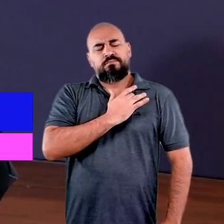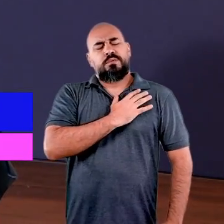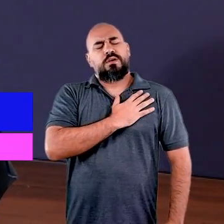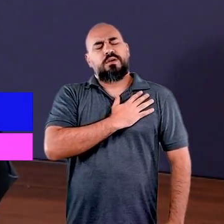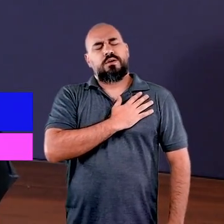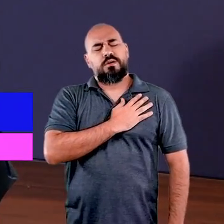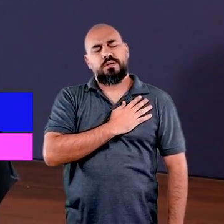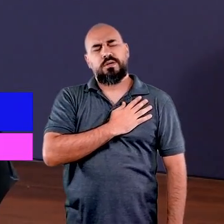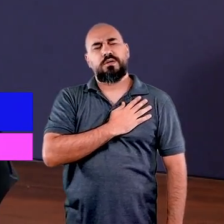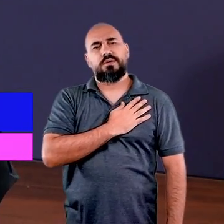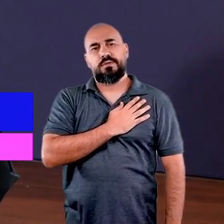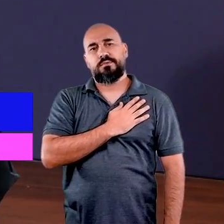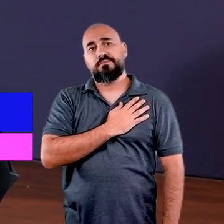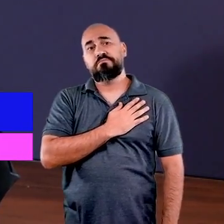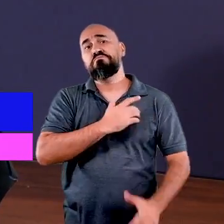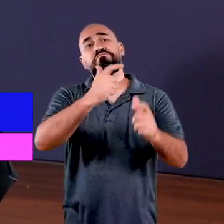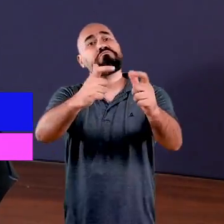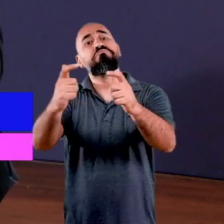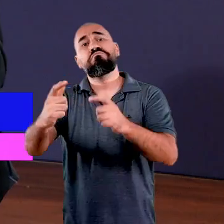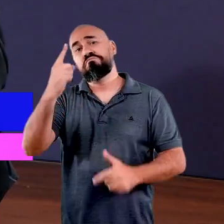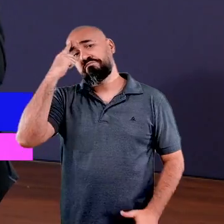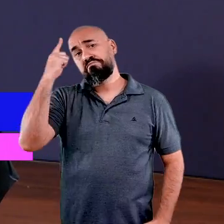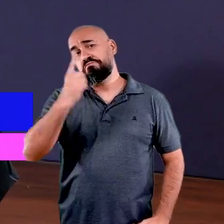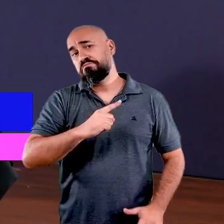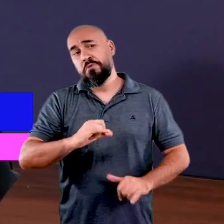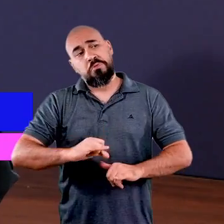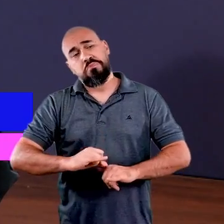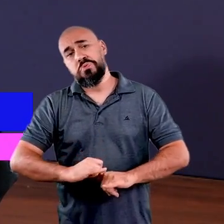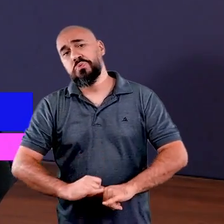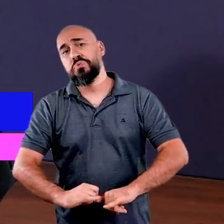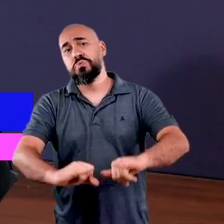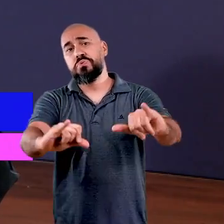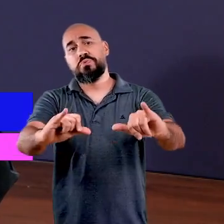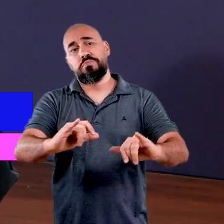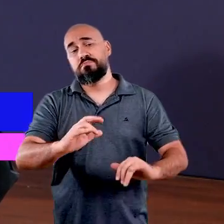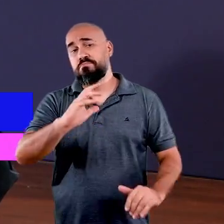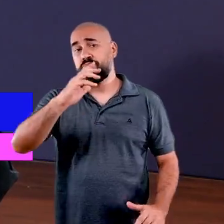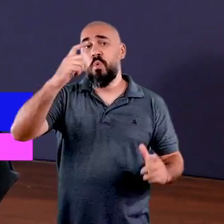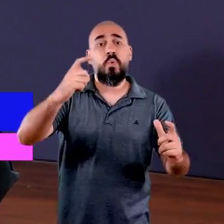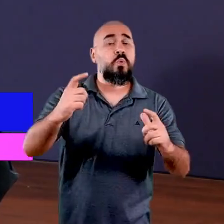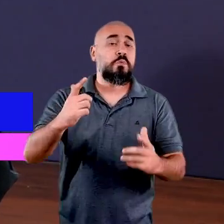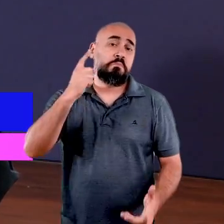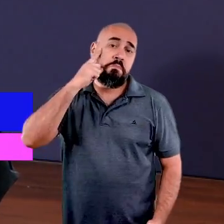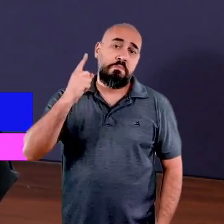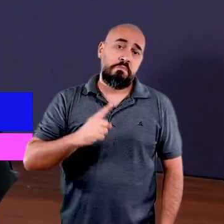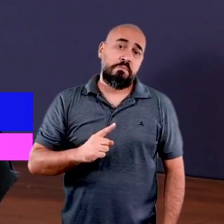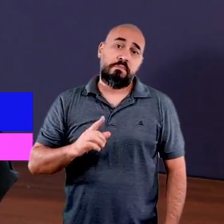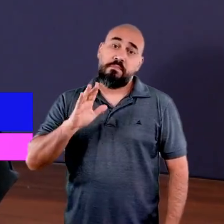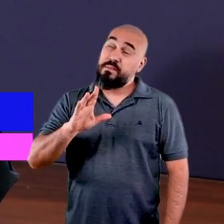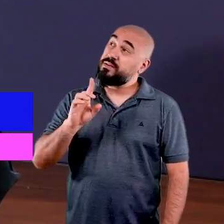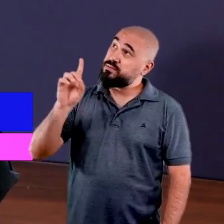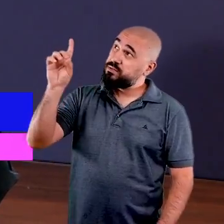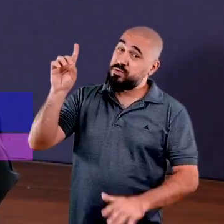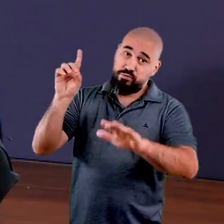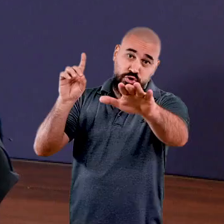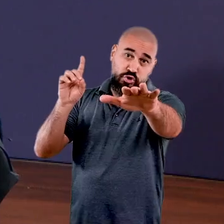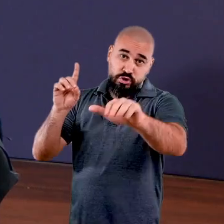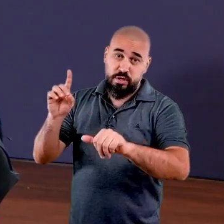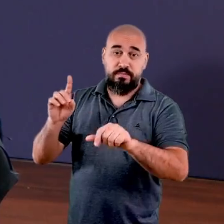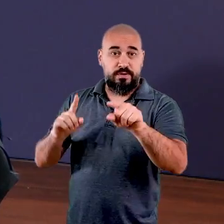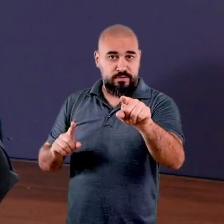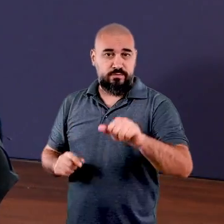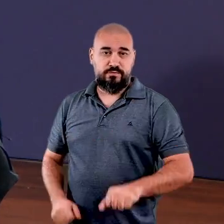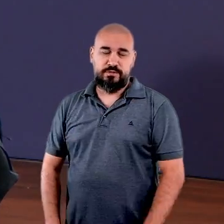Os mais diferentes lugares onde essa mensagem pode chegar a você. Deus nesse momento está dizendo, há